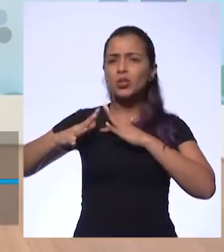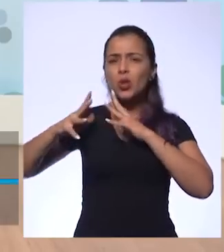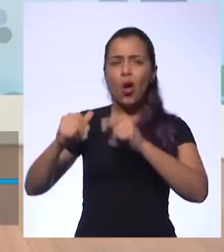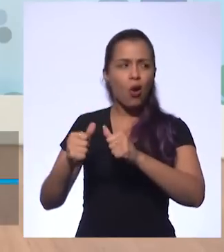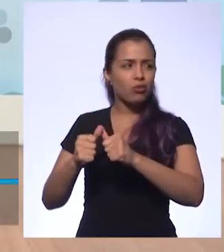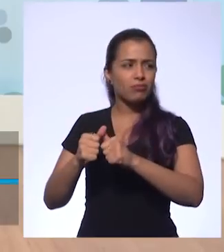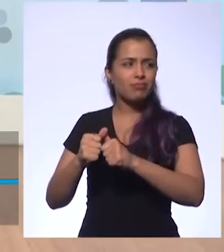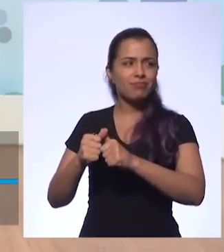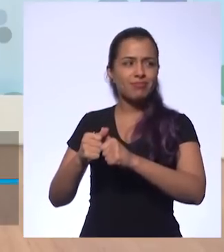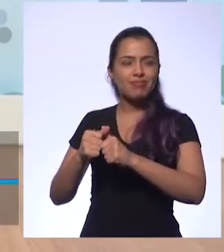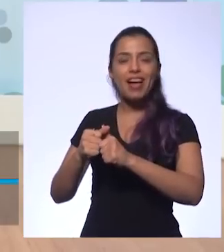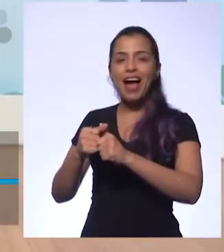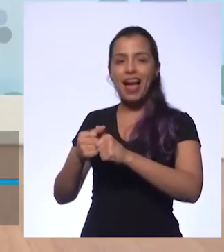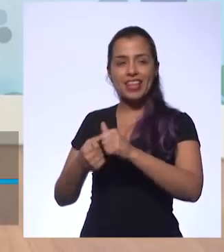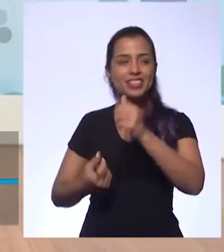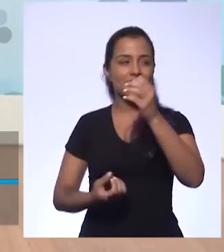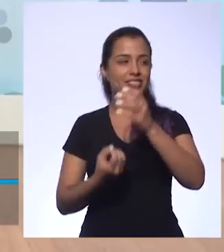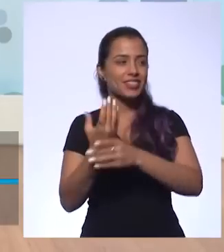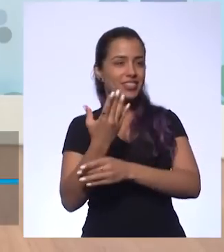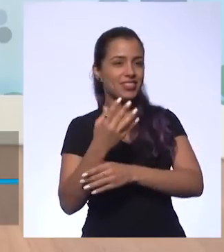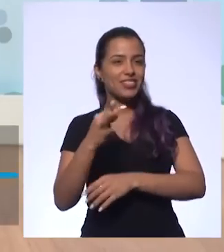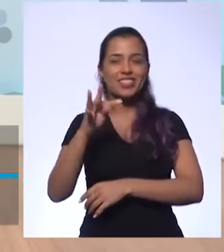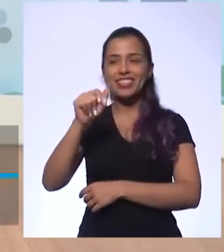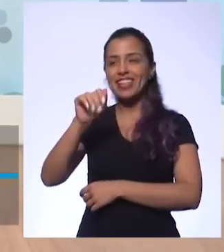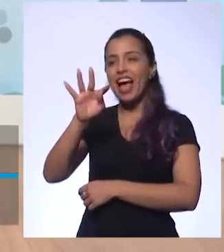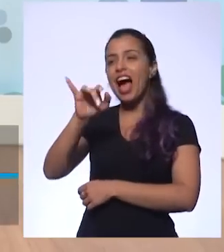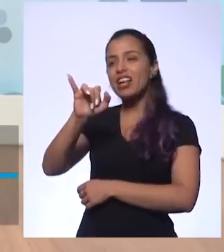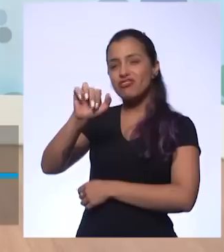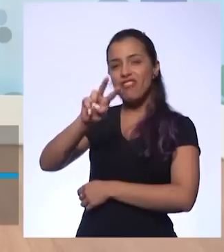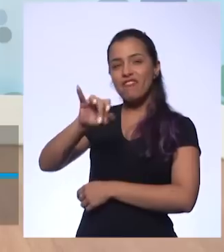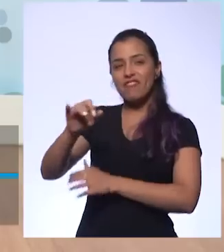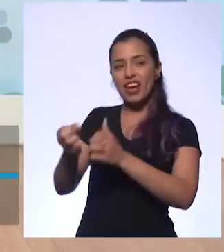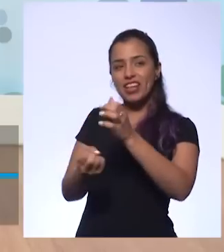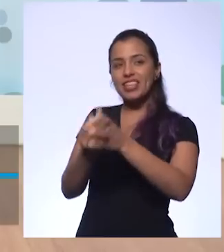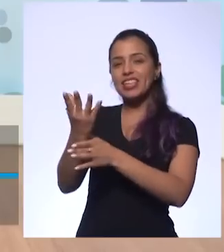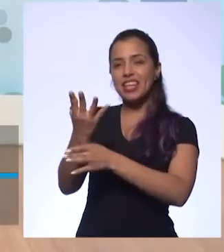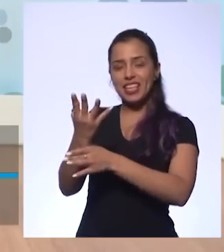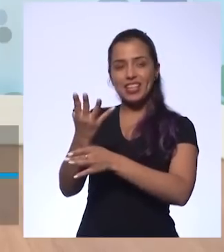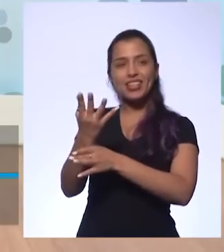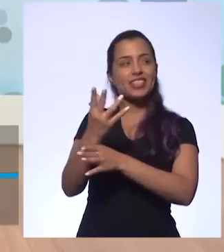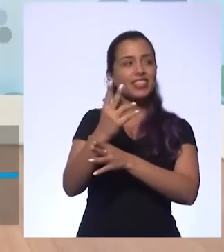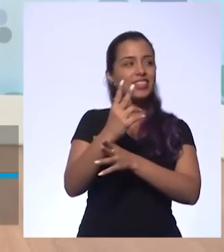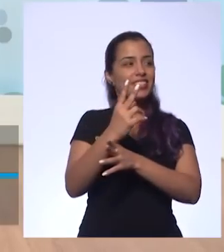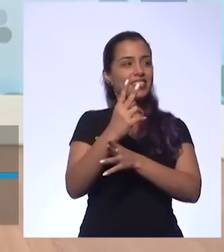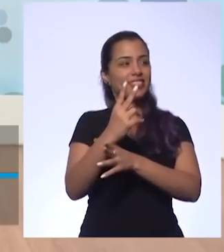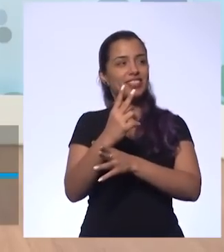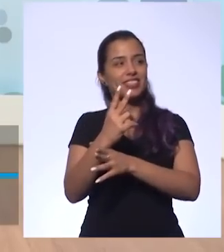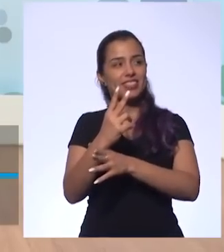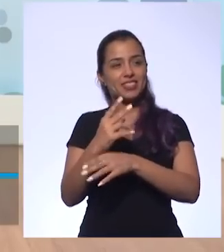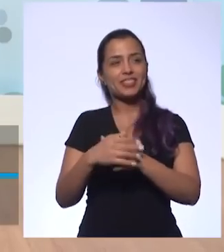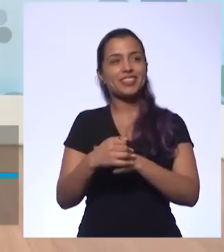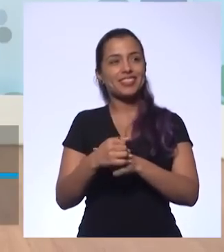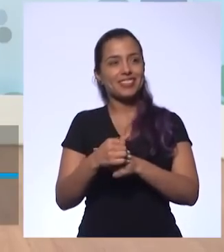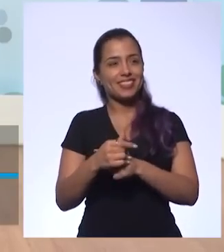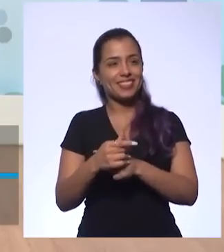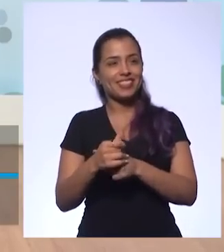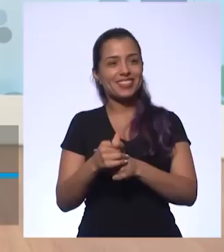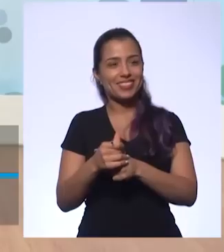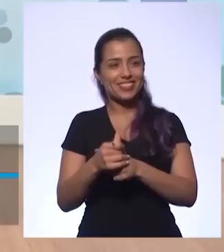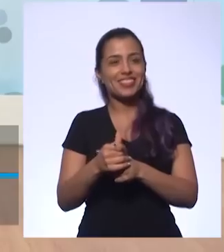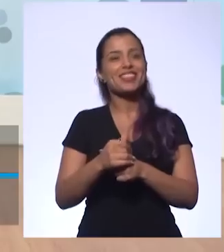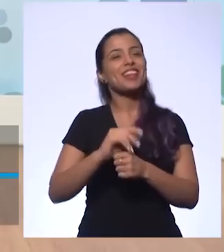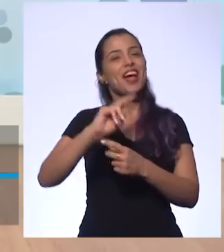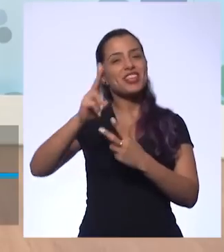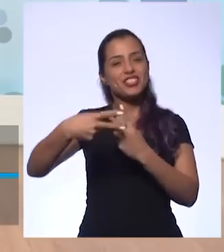hashtag lá. A Tati, ela tem uns esquemas de hashtag. A Tati. Ela vai criar um top lá, porque, valeu, Marcos. Aê, valeu, Marcos Vinícius.